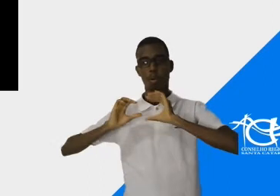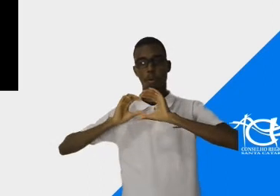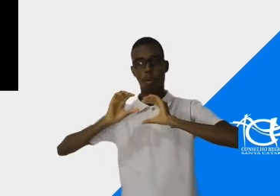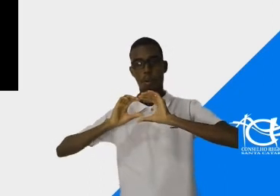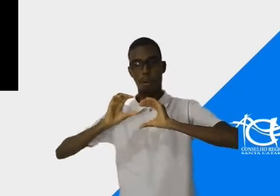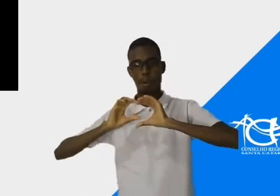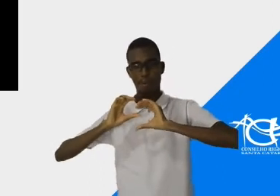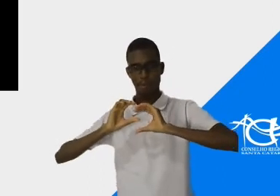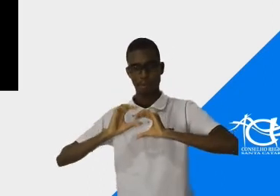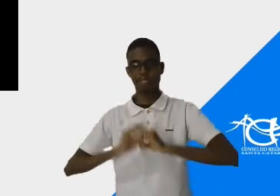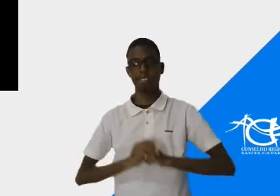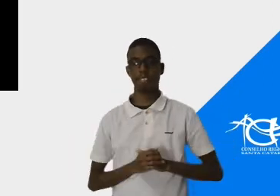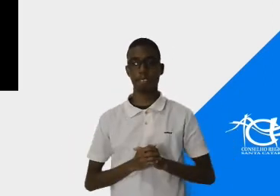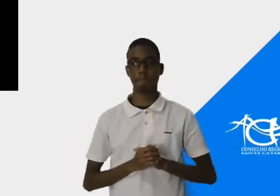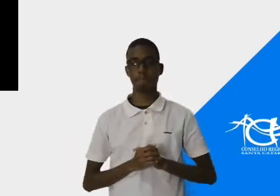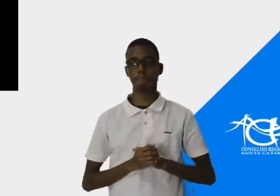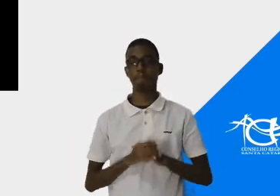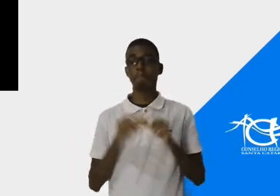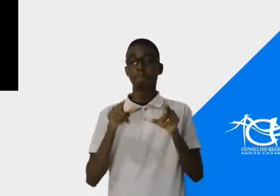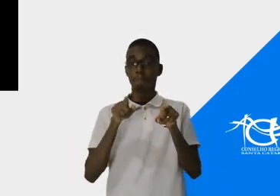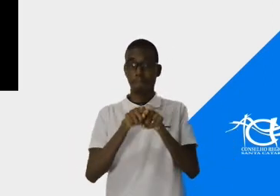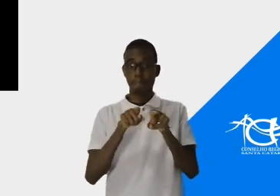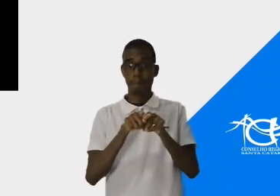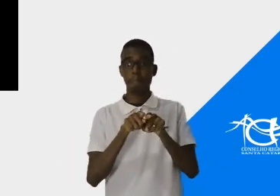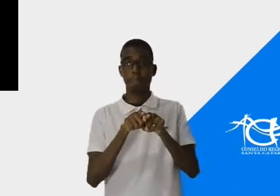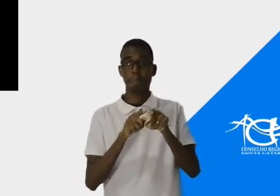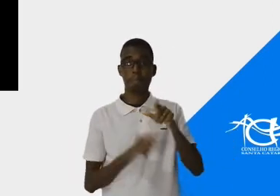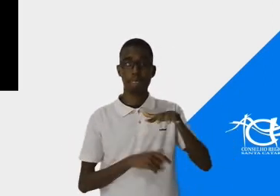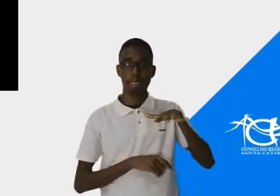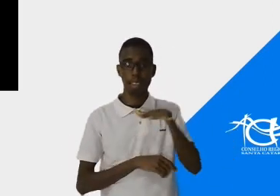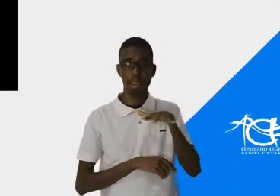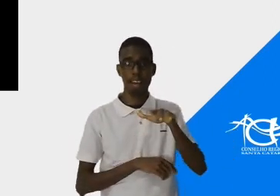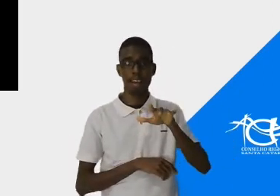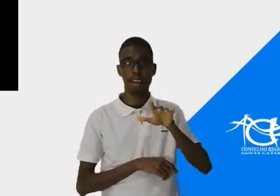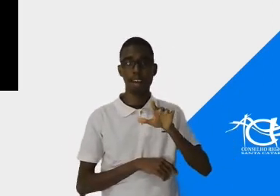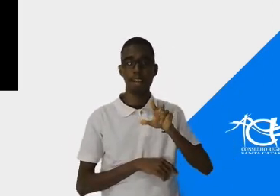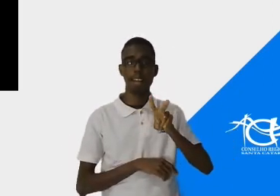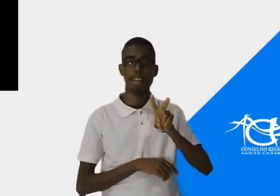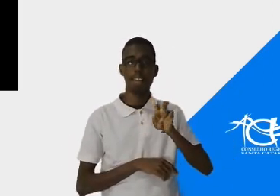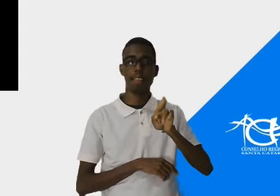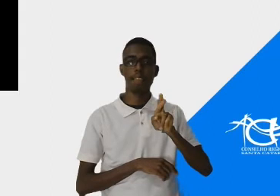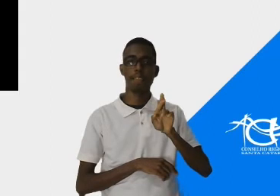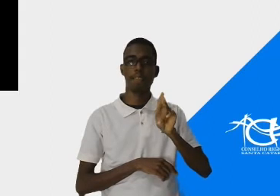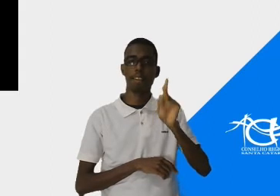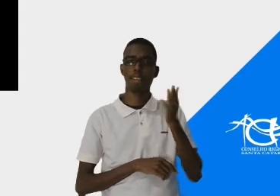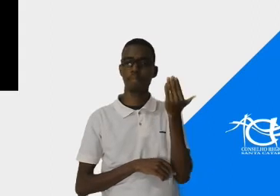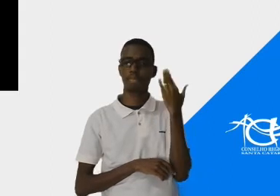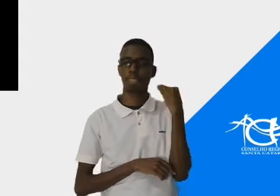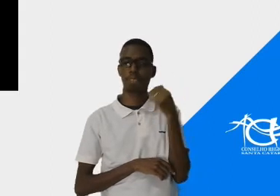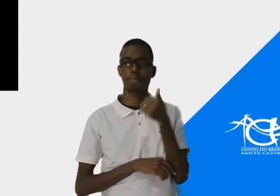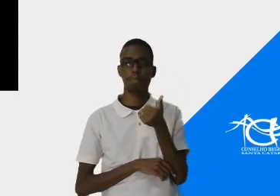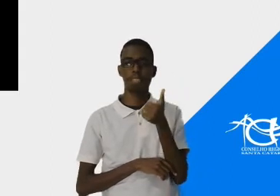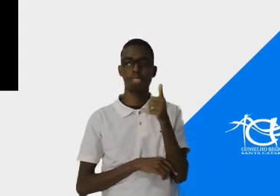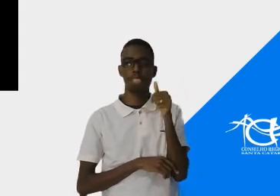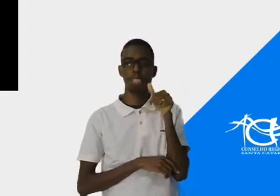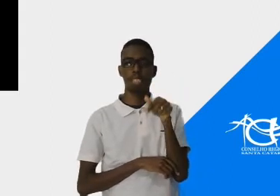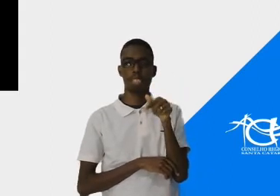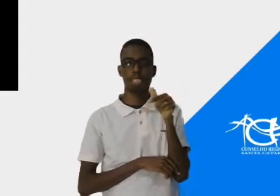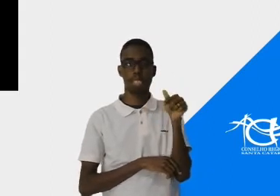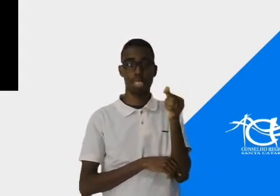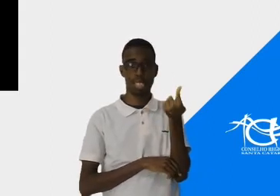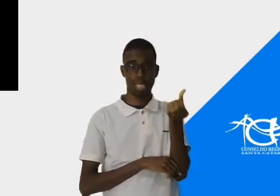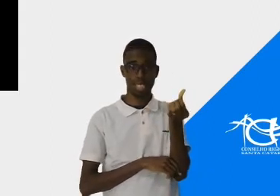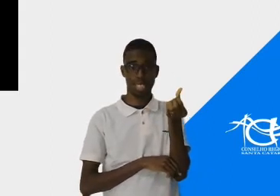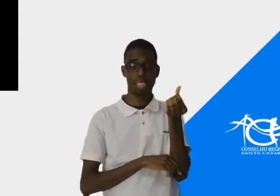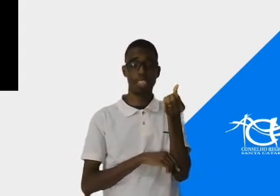E também a área de Wernicke, né, que foi definida em 1876, que é uma área do hemisfério esquerdo, mais voltada para